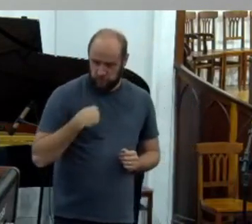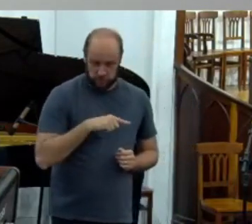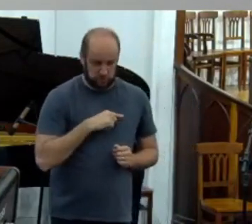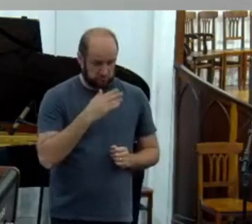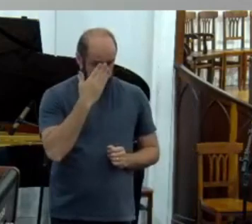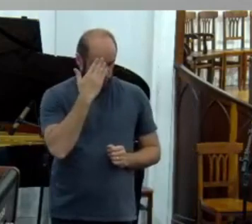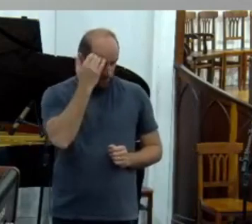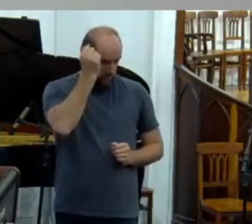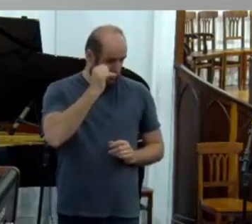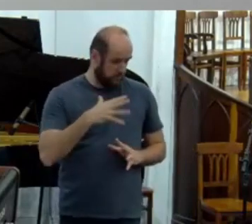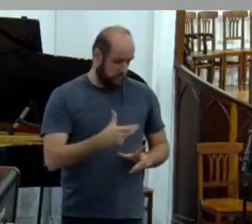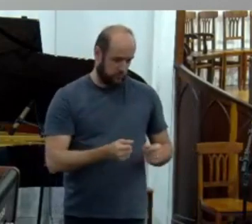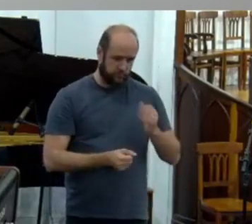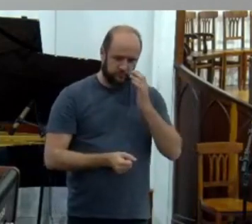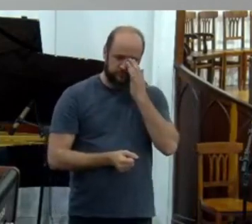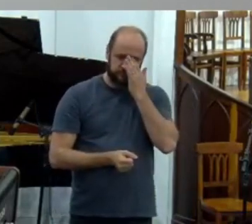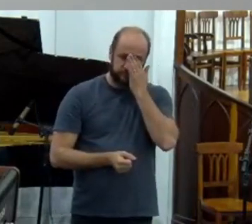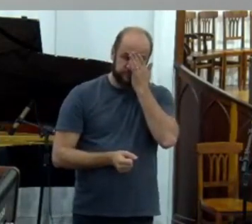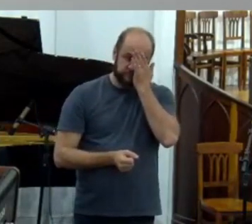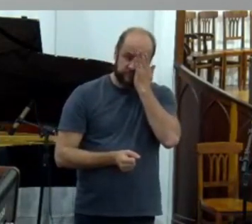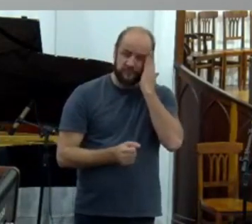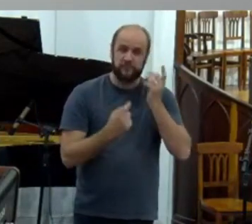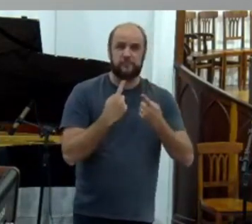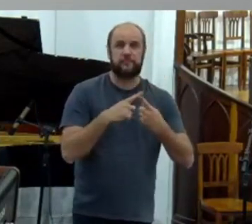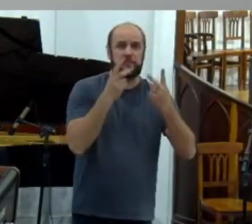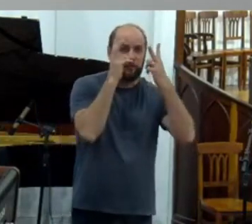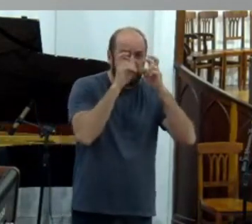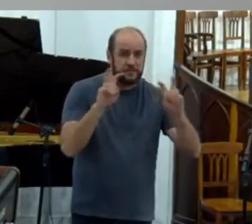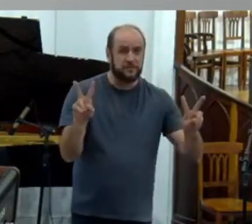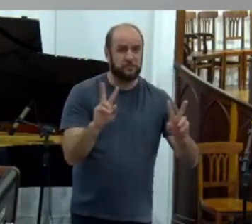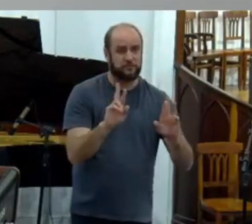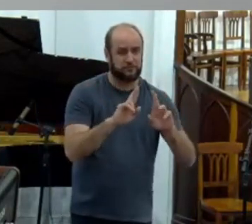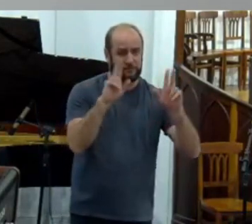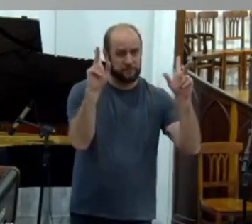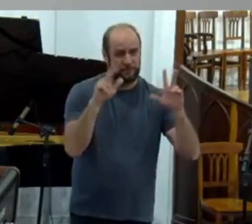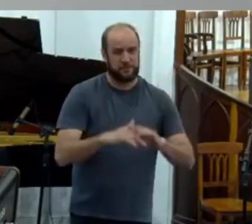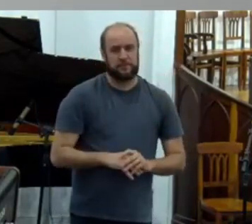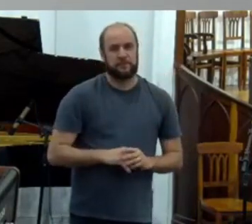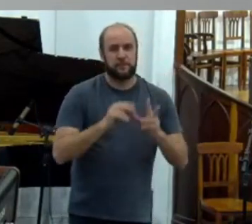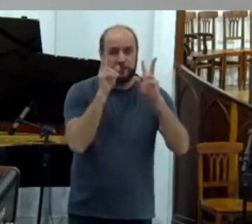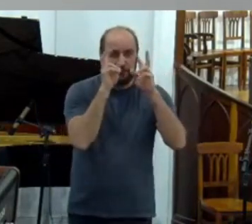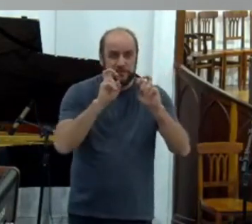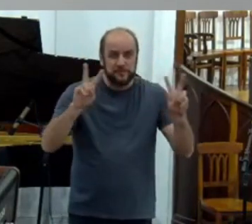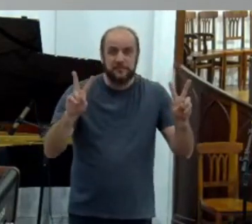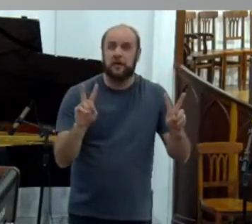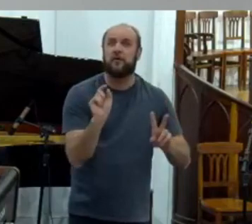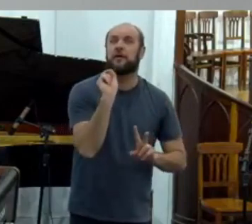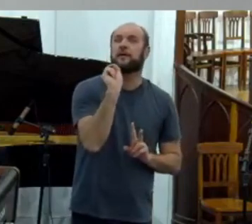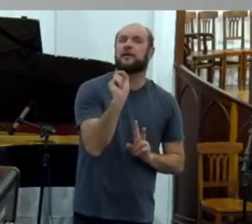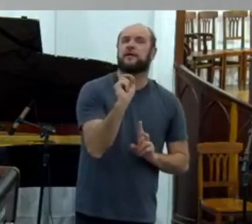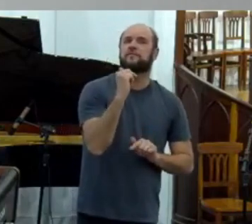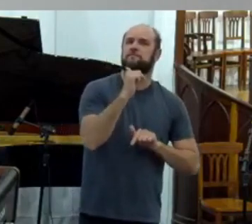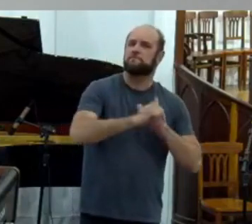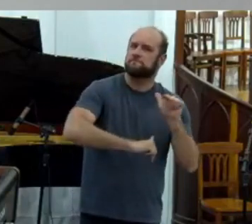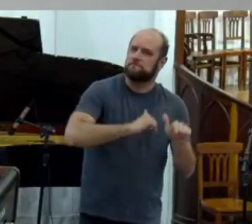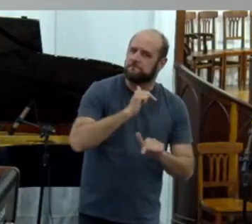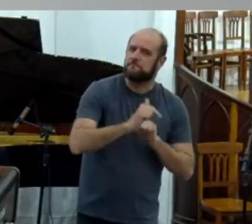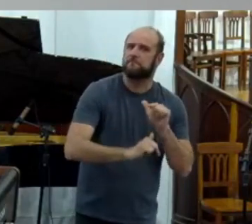tempo. Mas ele quer apresentar uma outra perspectiva. A perspectiva de que as ações